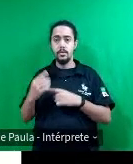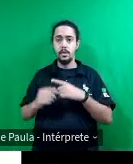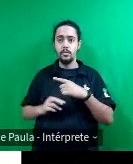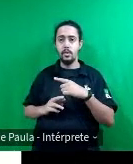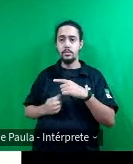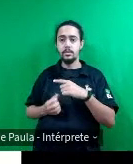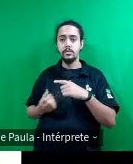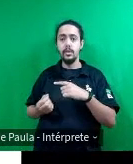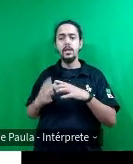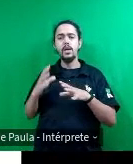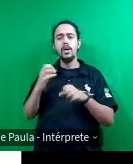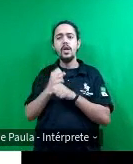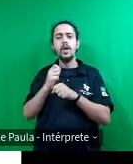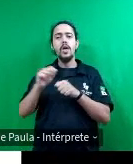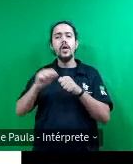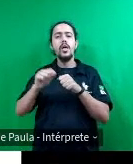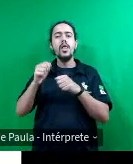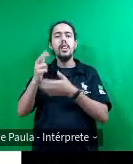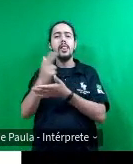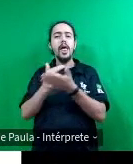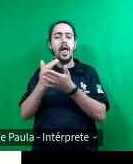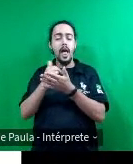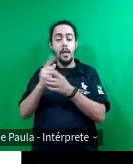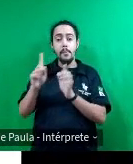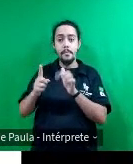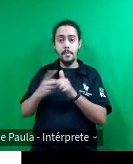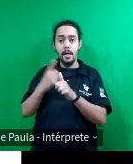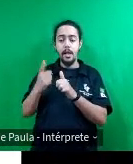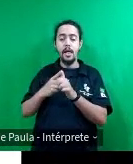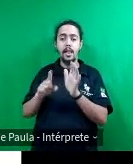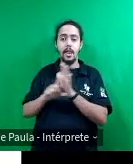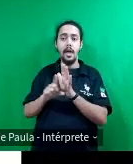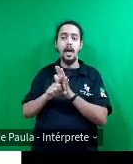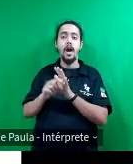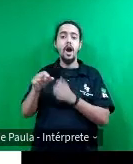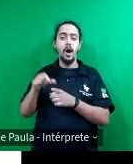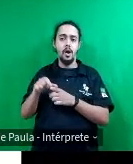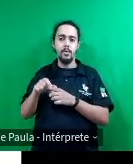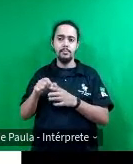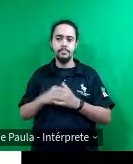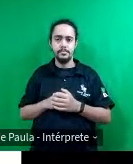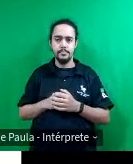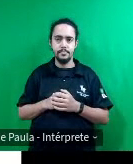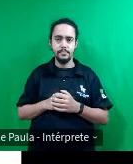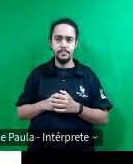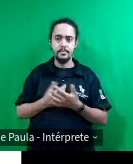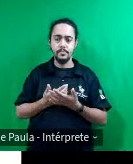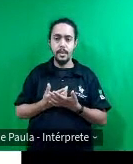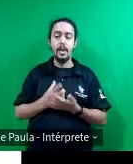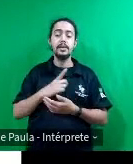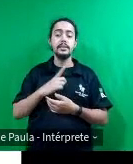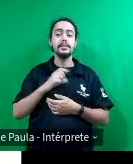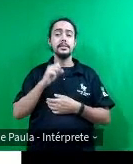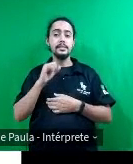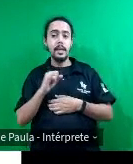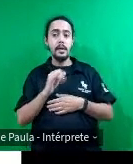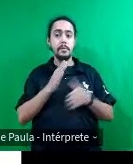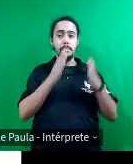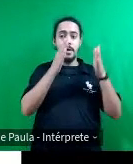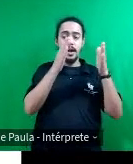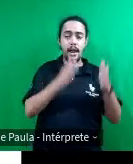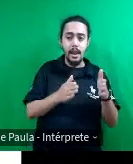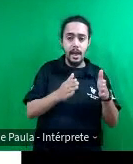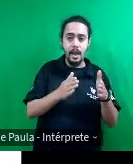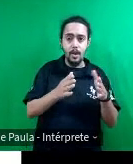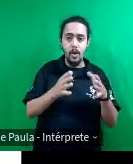Estão vindo 12 amperes da fonte. Os 2 resistores em paralelo eu coloquei como um único